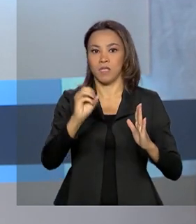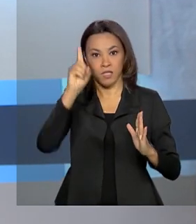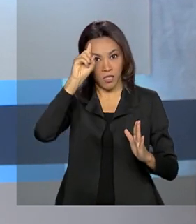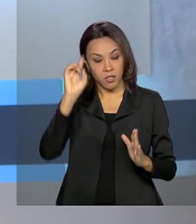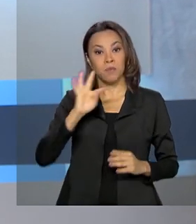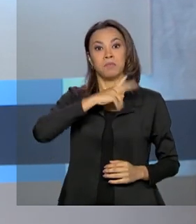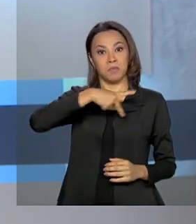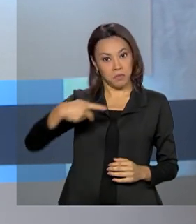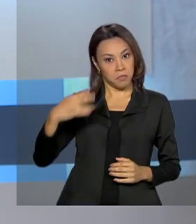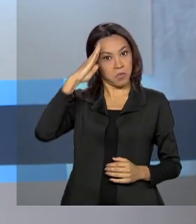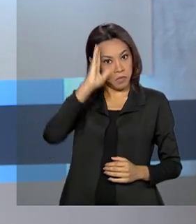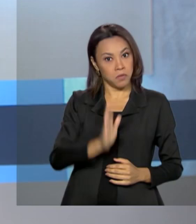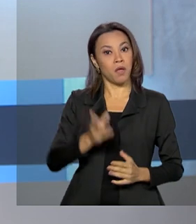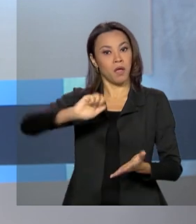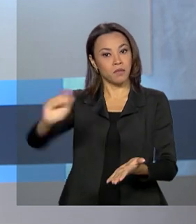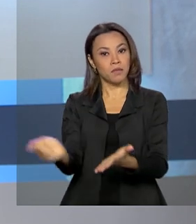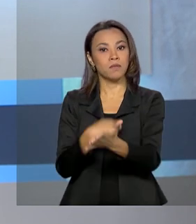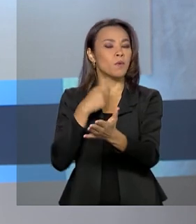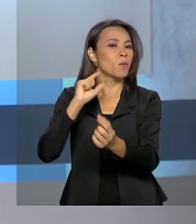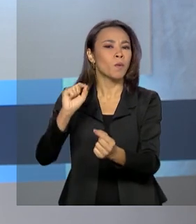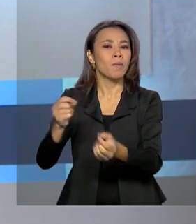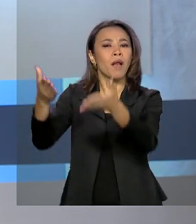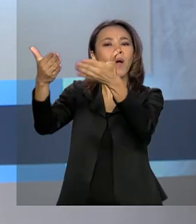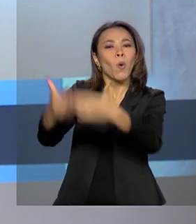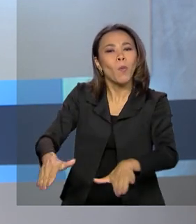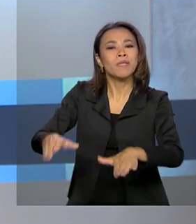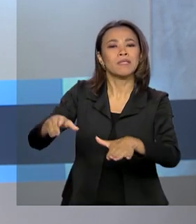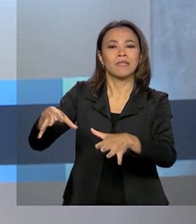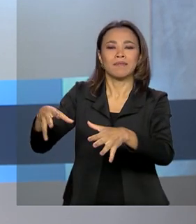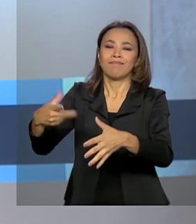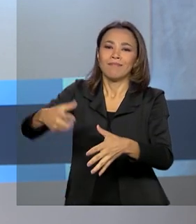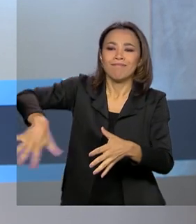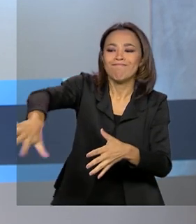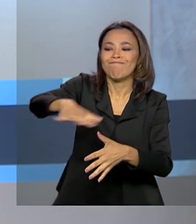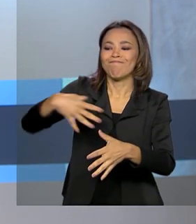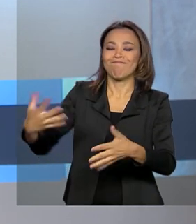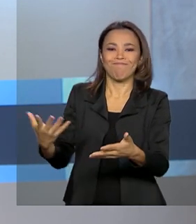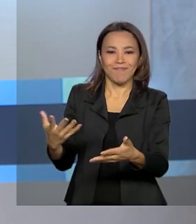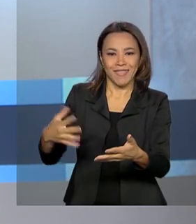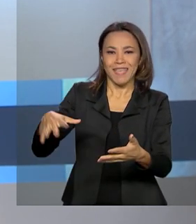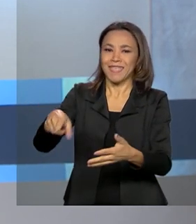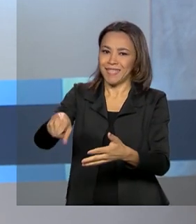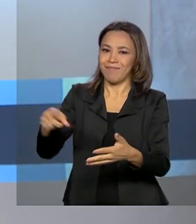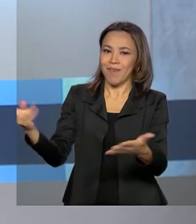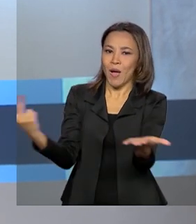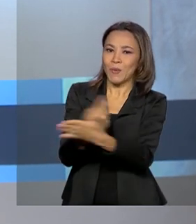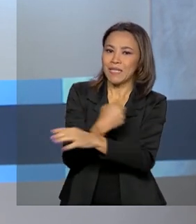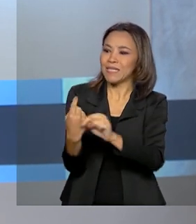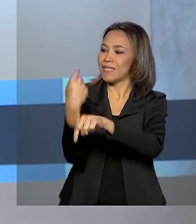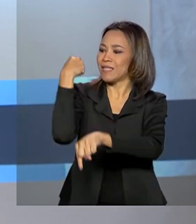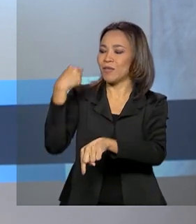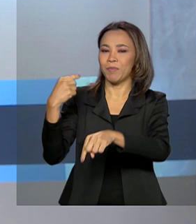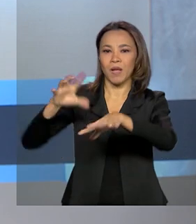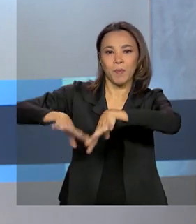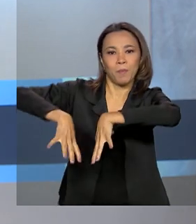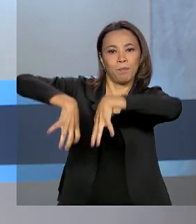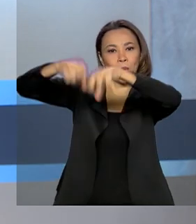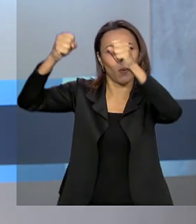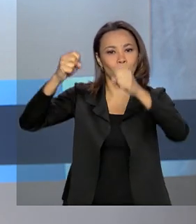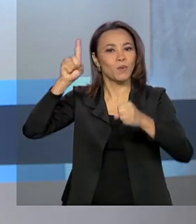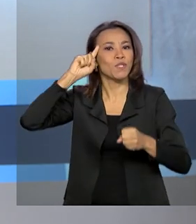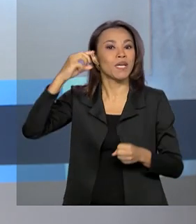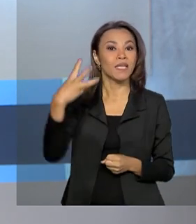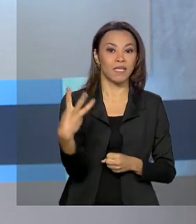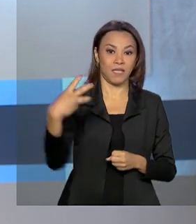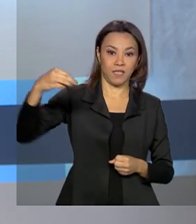assinou medida provisória para compensar as perdas sofridas pela população afetada com a falha no abastecimento iniciada no dia